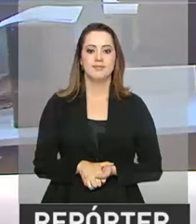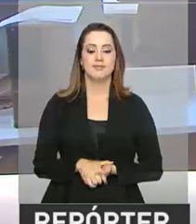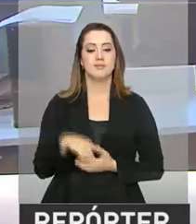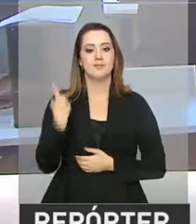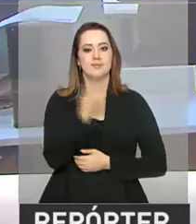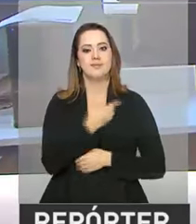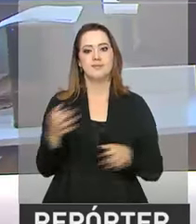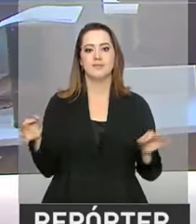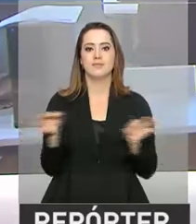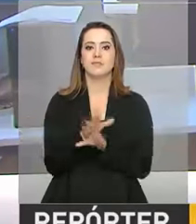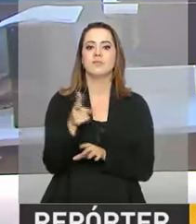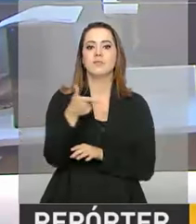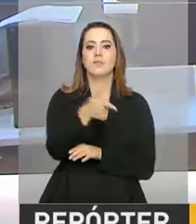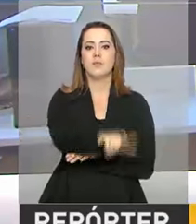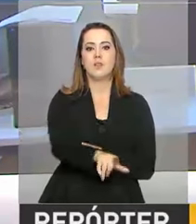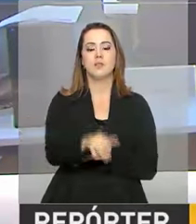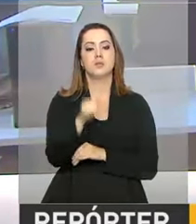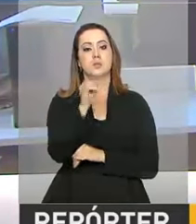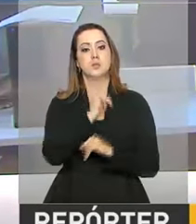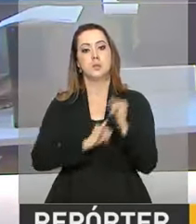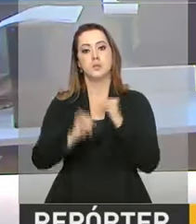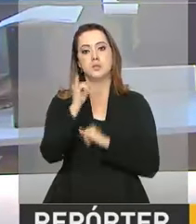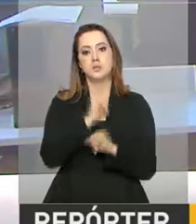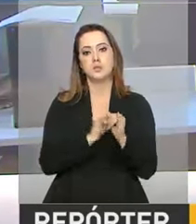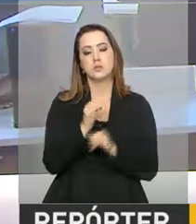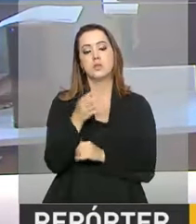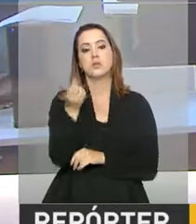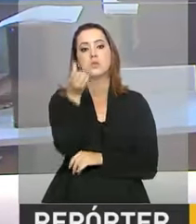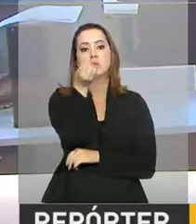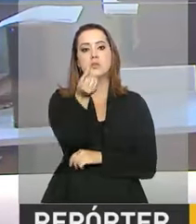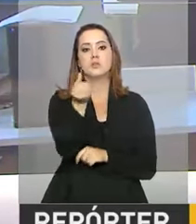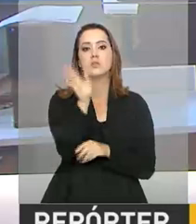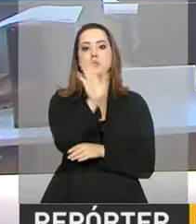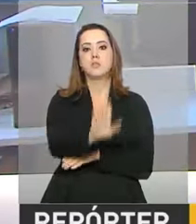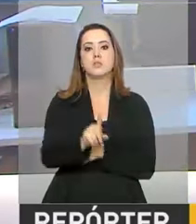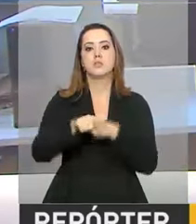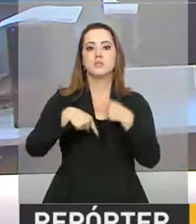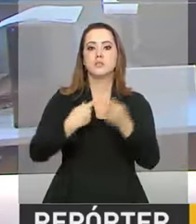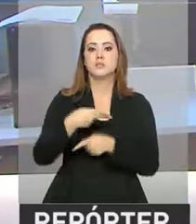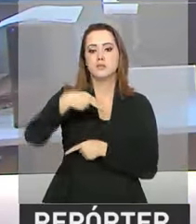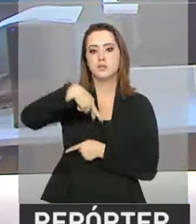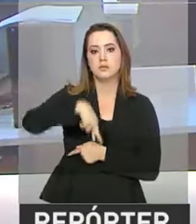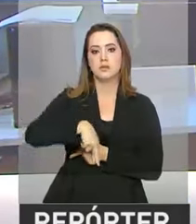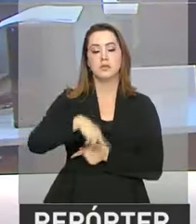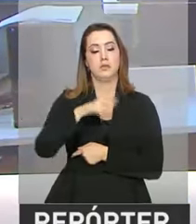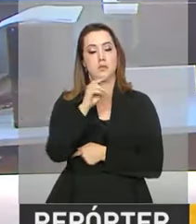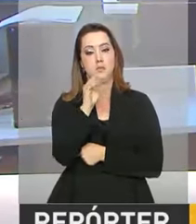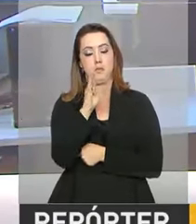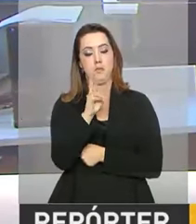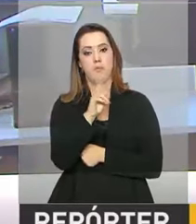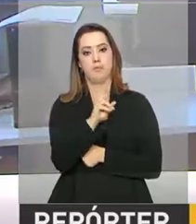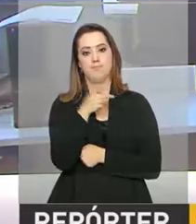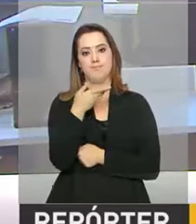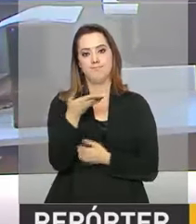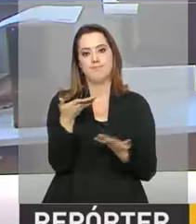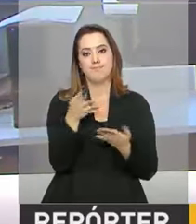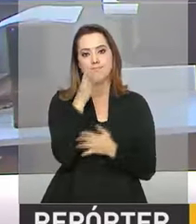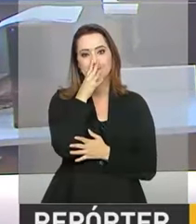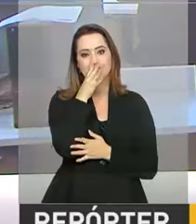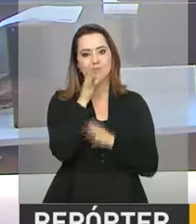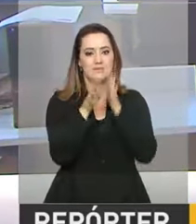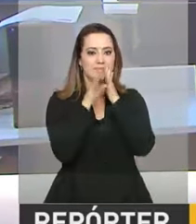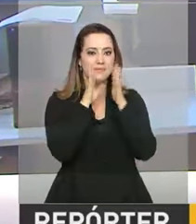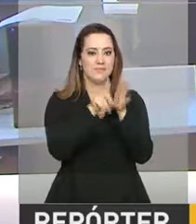E nós ficamos por aqui. Podemos voltar a qualquer momento com outras informações ou às 18h na próxima edição do Repórter NBR. Acompanhe